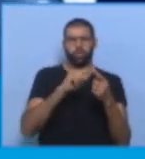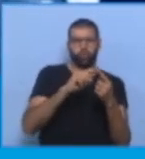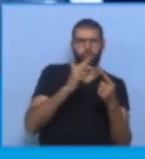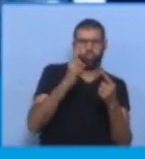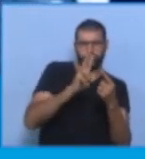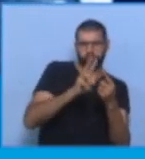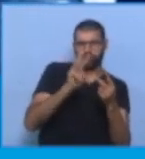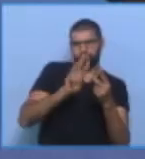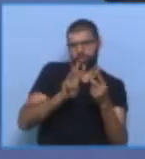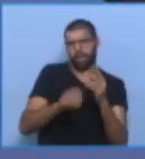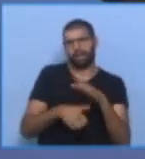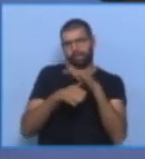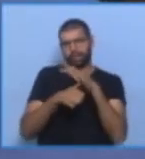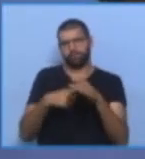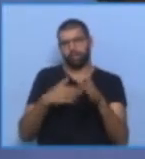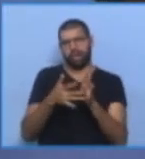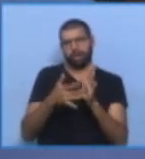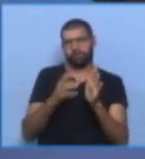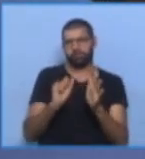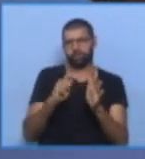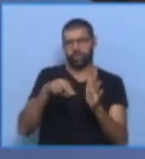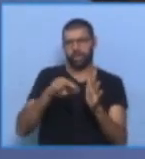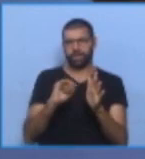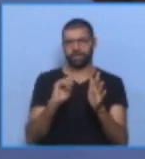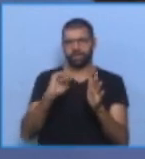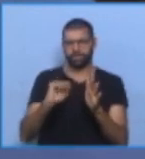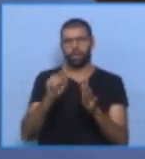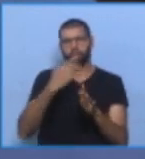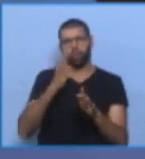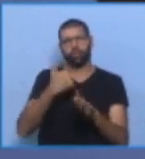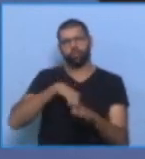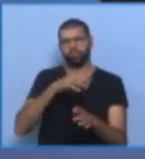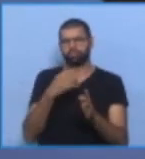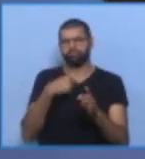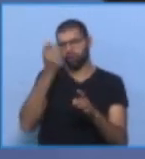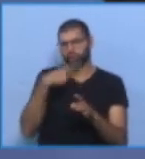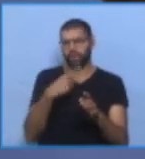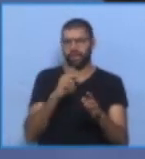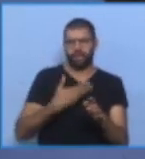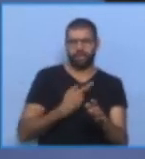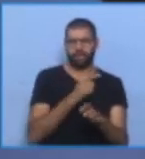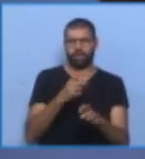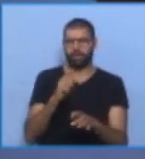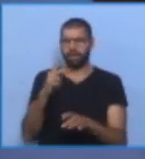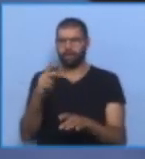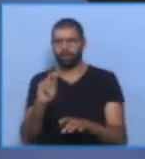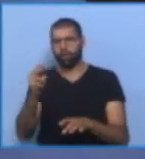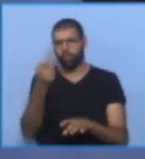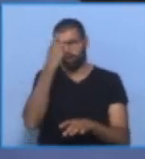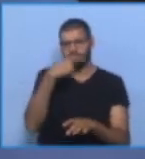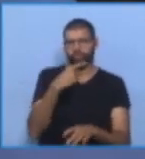do livro do Gênesis. Quando abordamos essa narrativa chamada História de Adão e Eva, ou